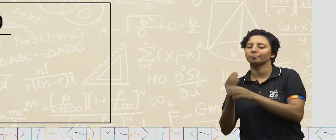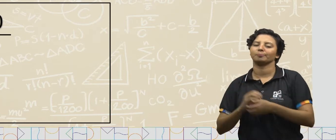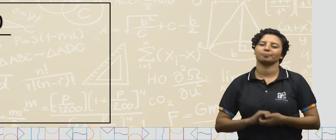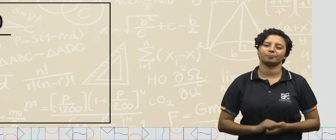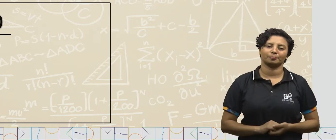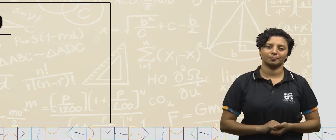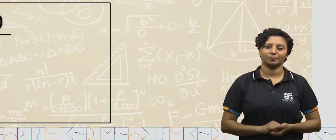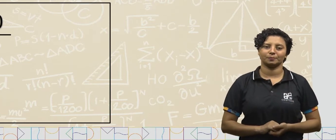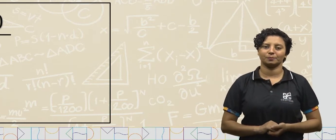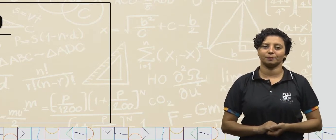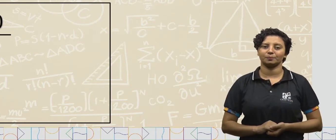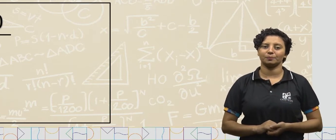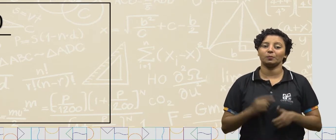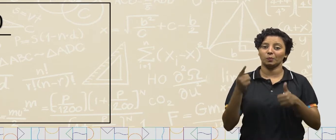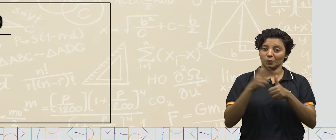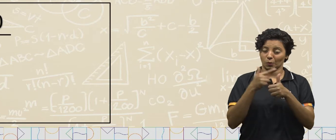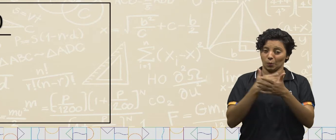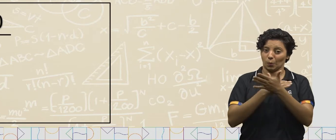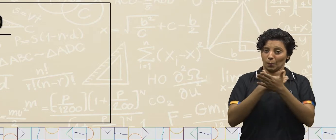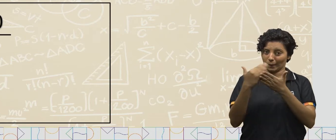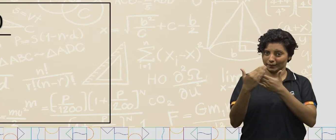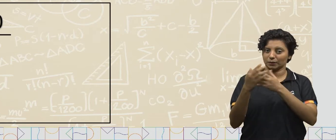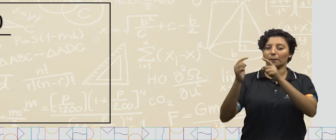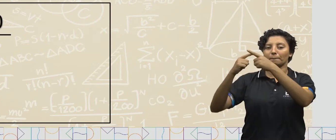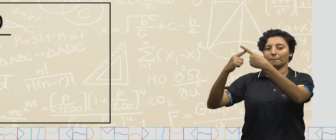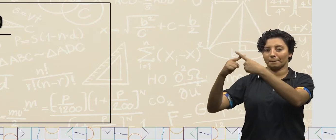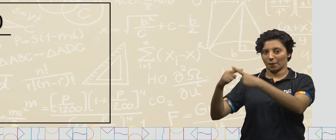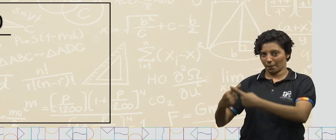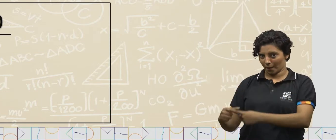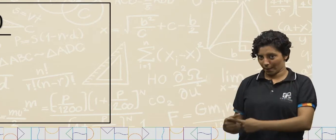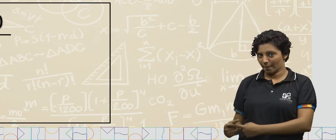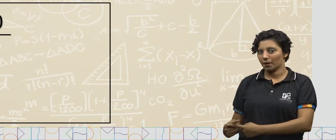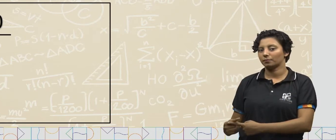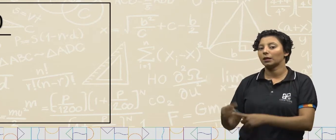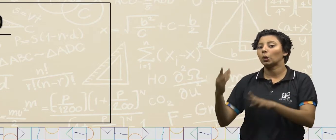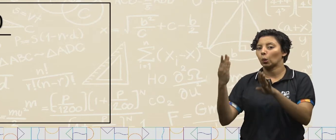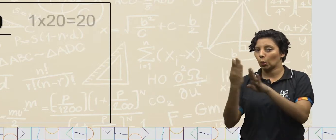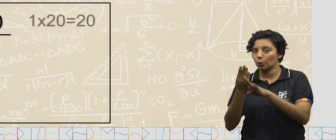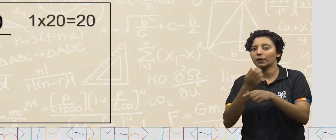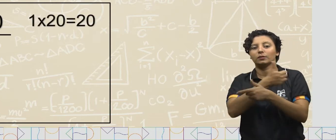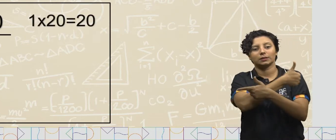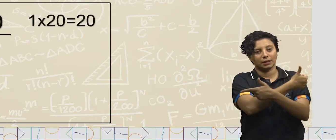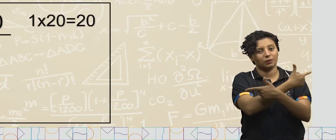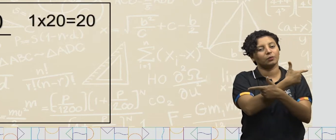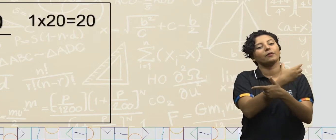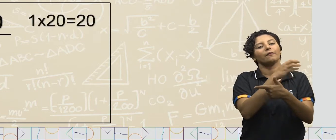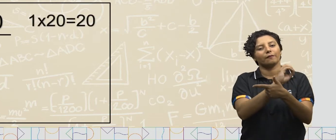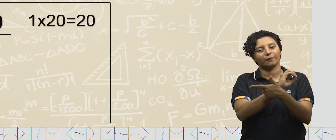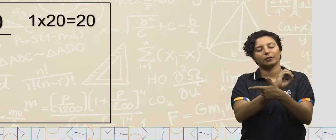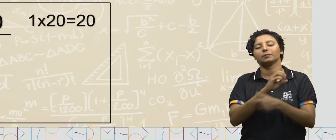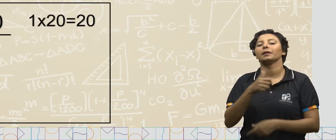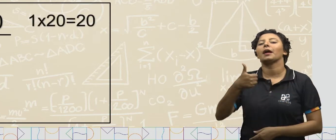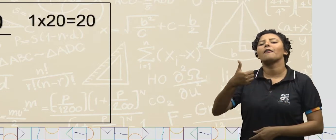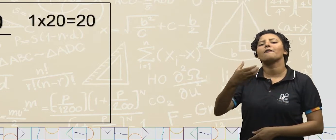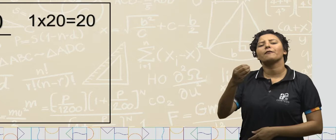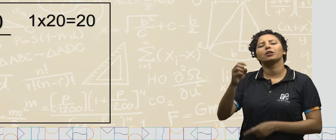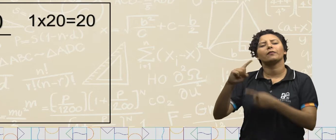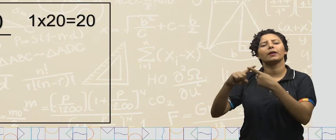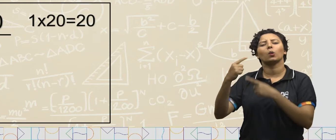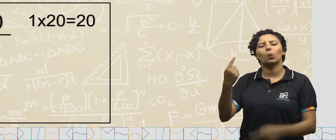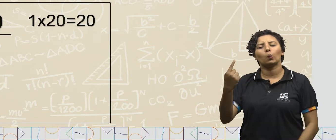ver. Primeiro, vem a multiplicação do 20 uma única vez, que dá ele